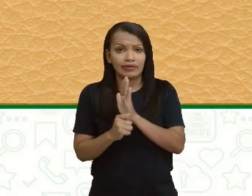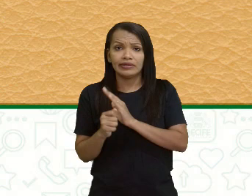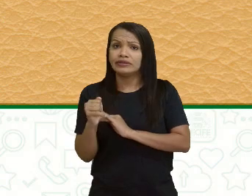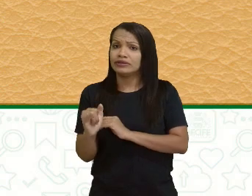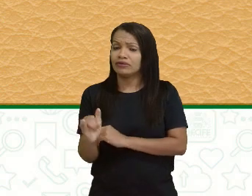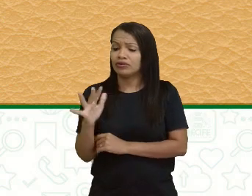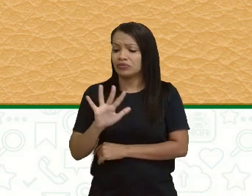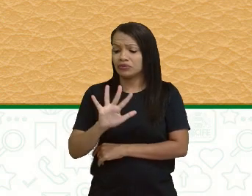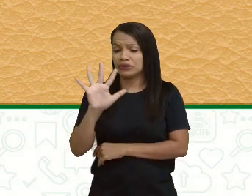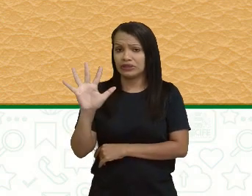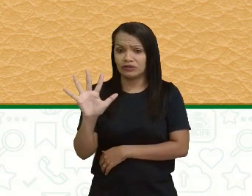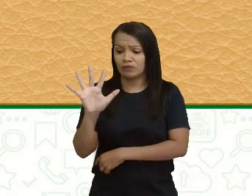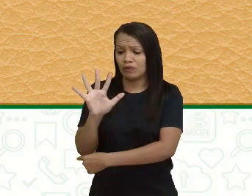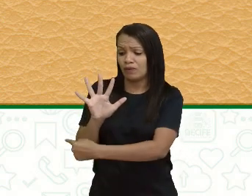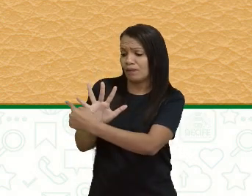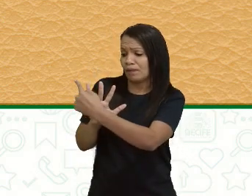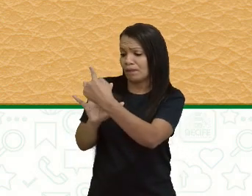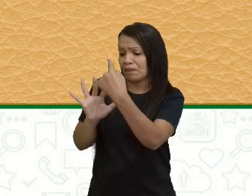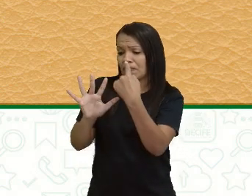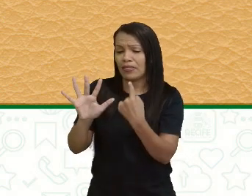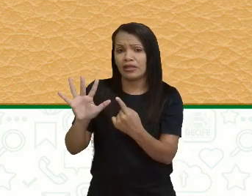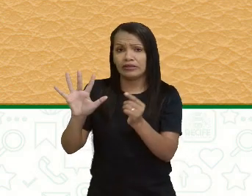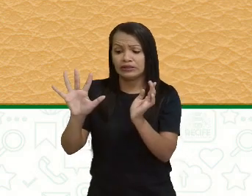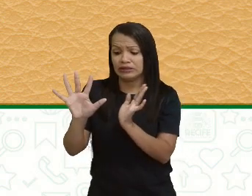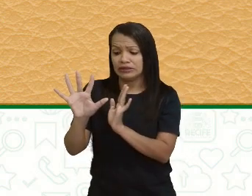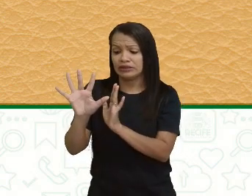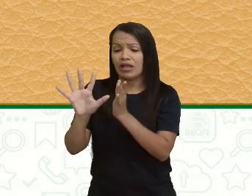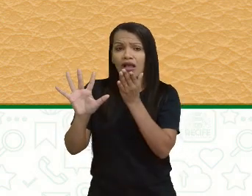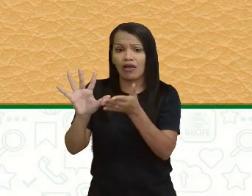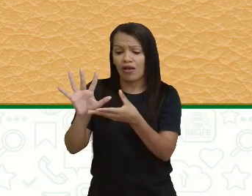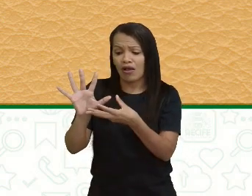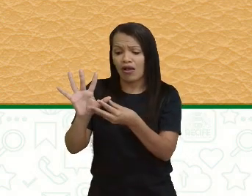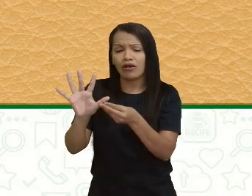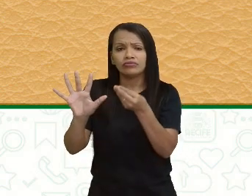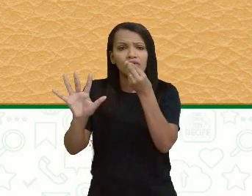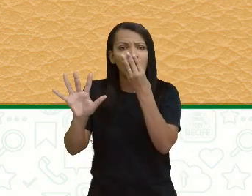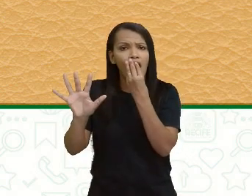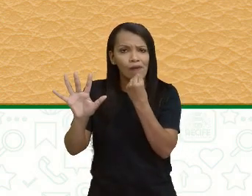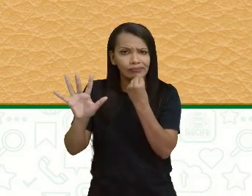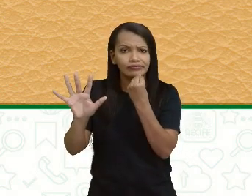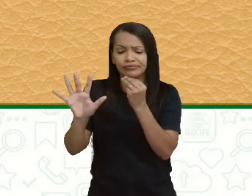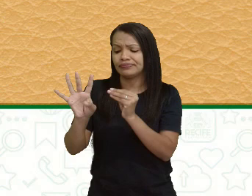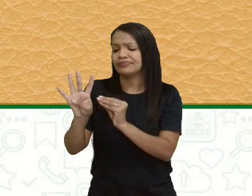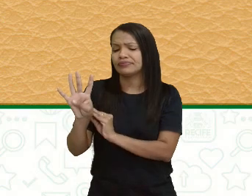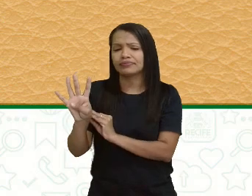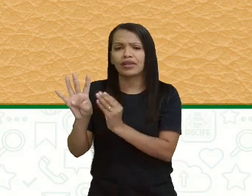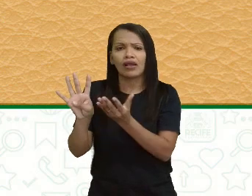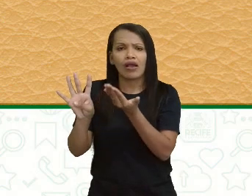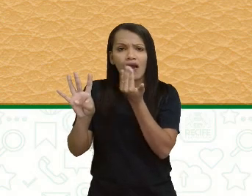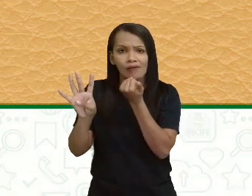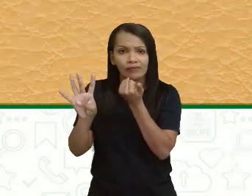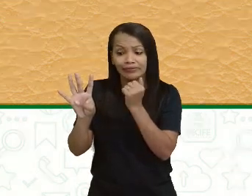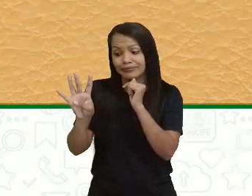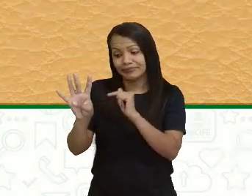5 partes e estou retirando uma delas. Como é que eu vou escrever isso? Vamos